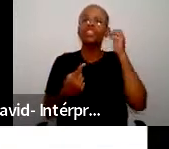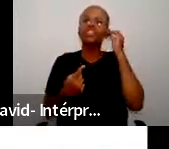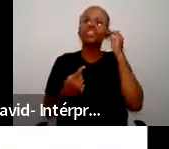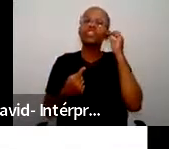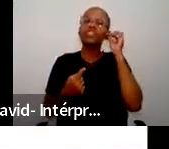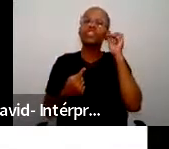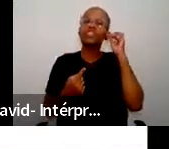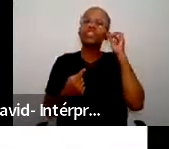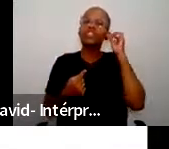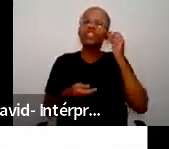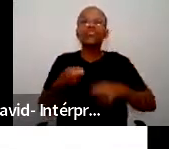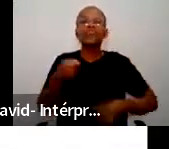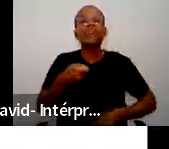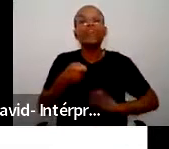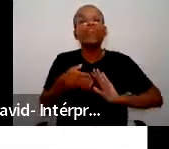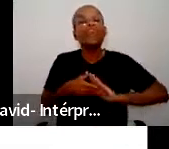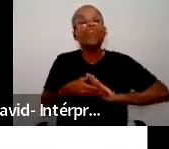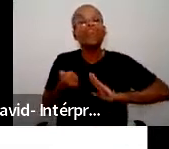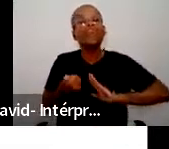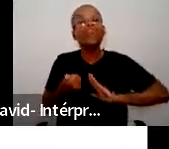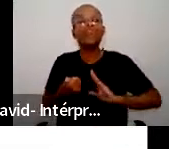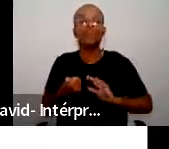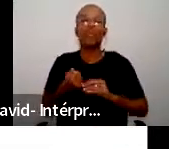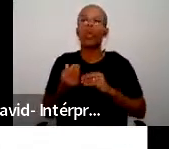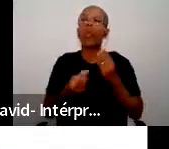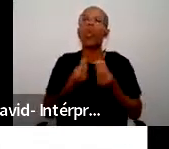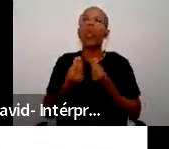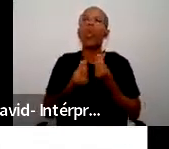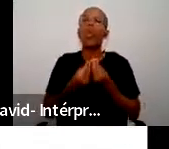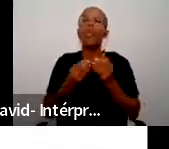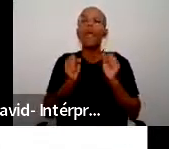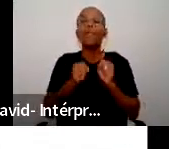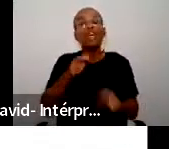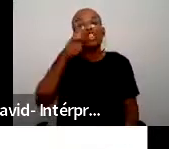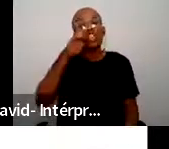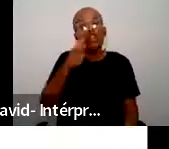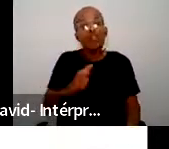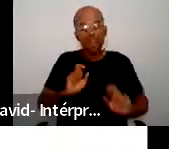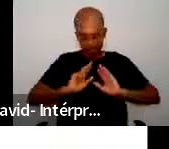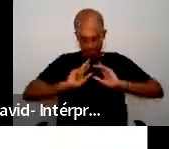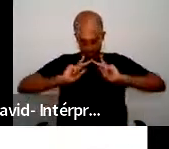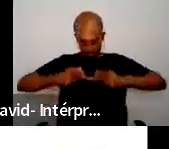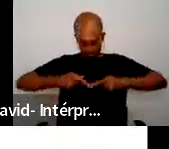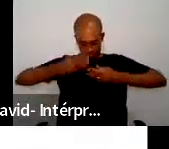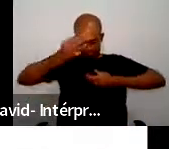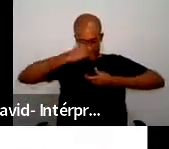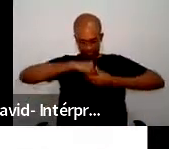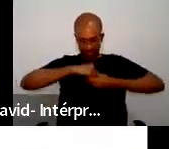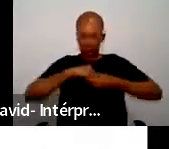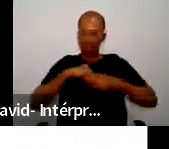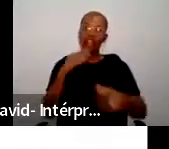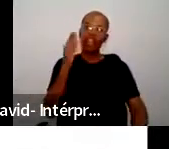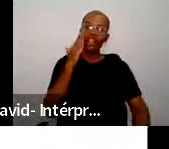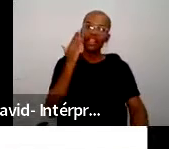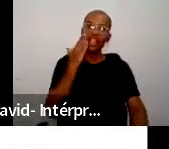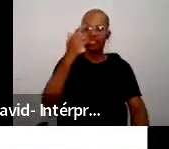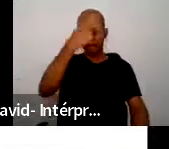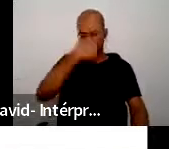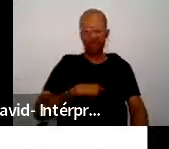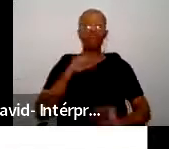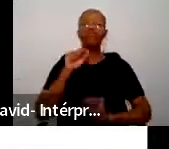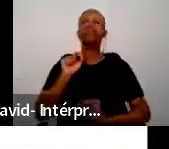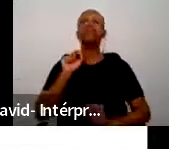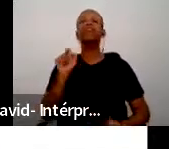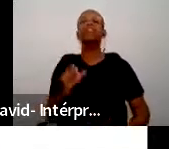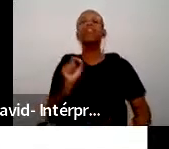descafetinizar, né? Ou como a gente pode olhar para a gente mesmo, né? Entender quem somos, quais são